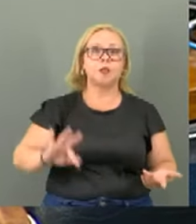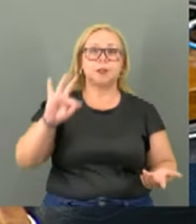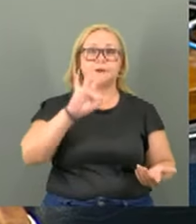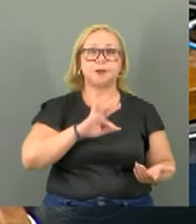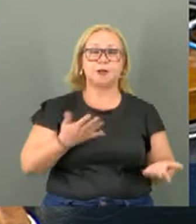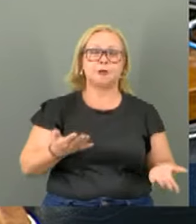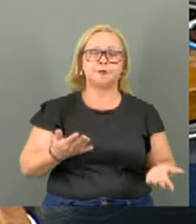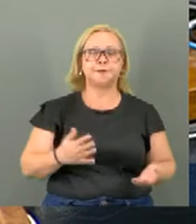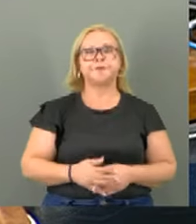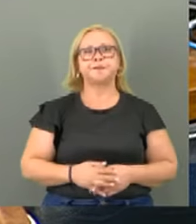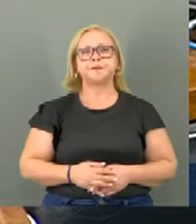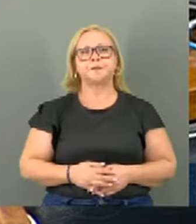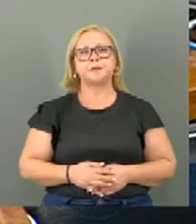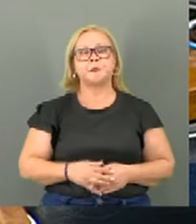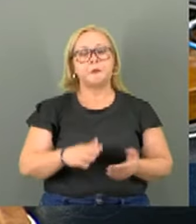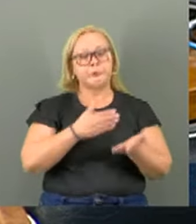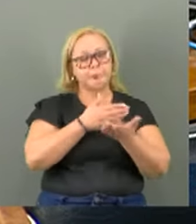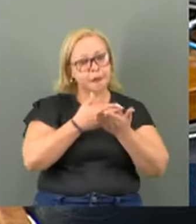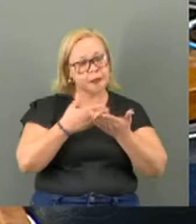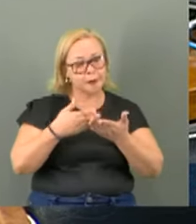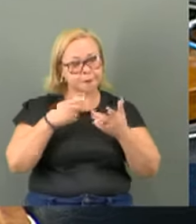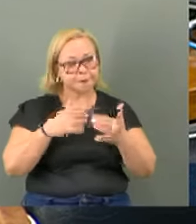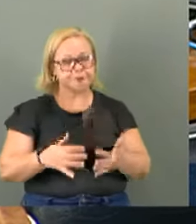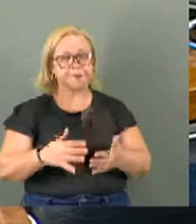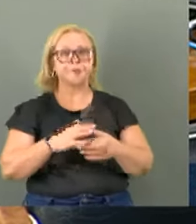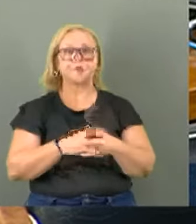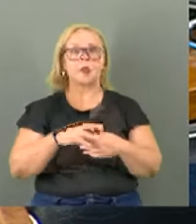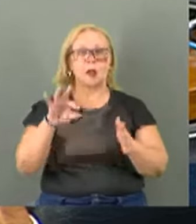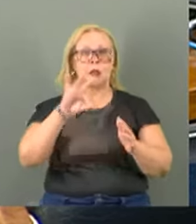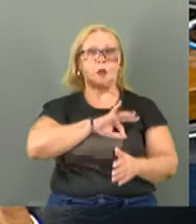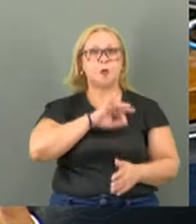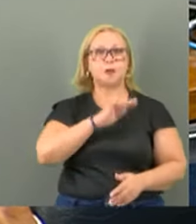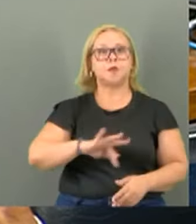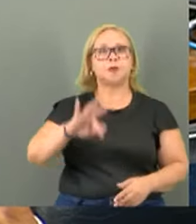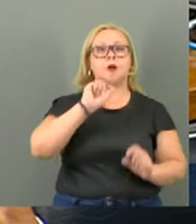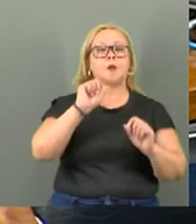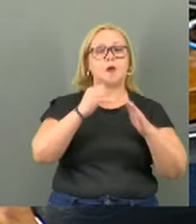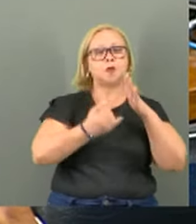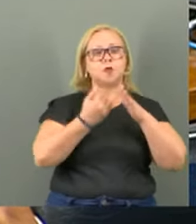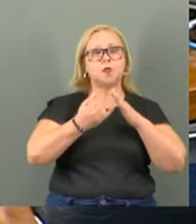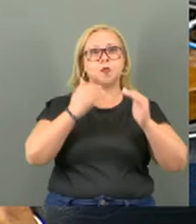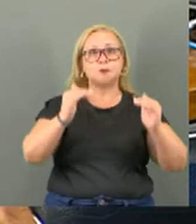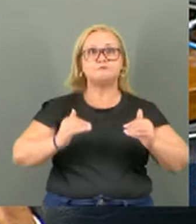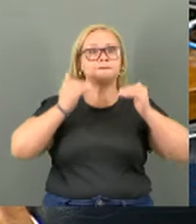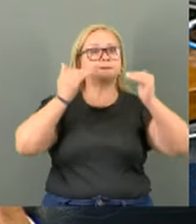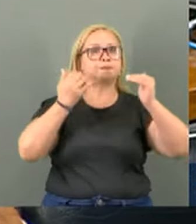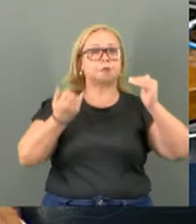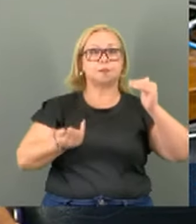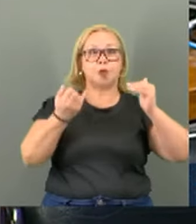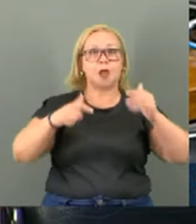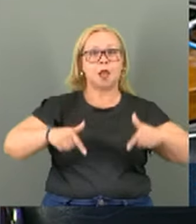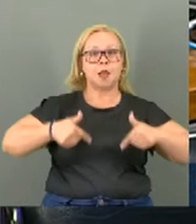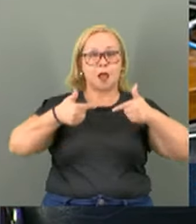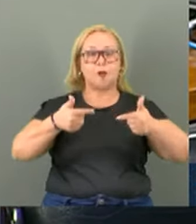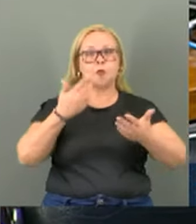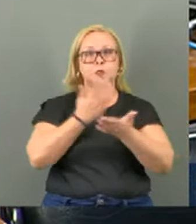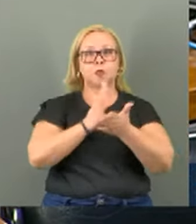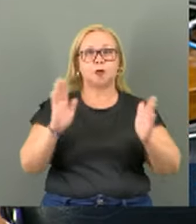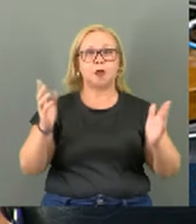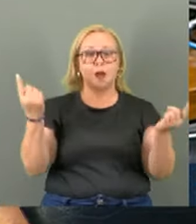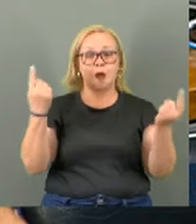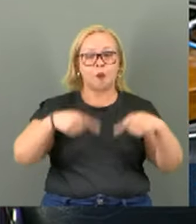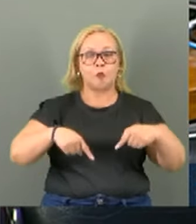faço aqui uma introdução para as perguntas finais, né? A Polícia Federal é uma instituição crucial na luta contra a manipulação de resultados